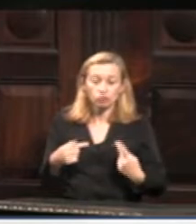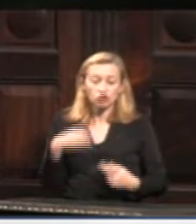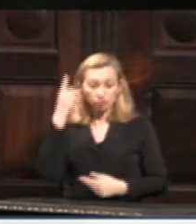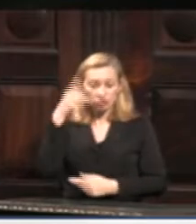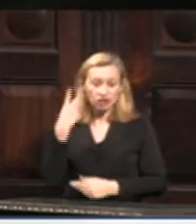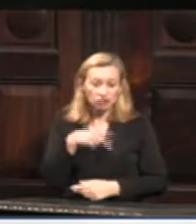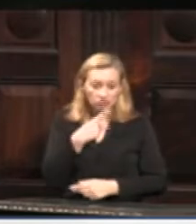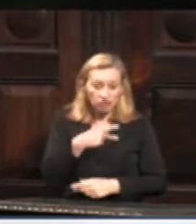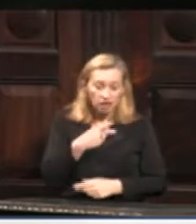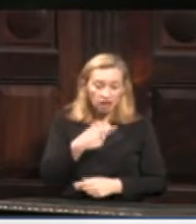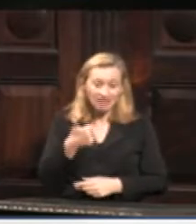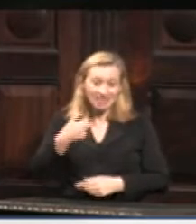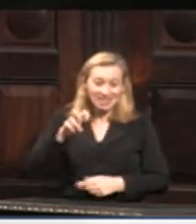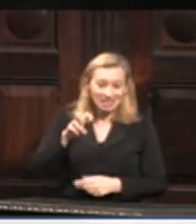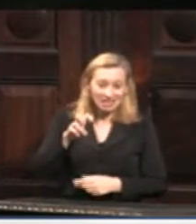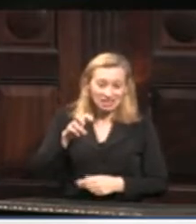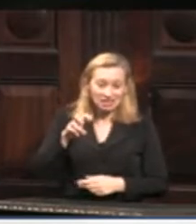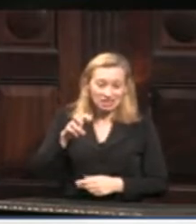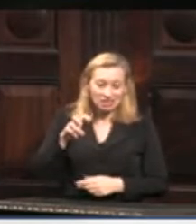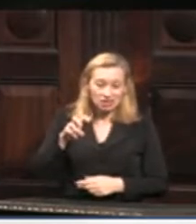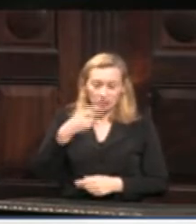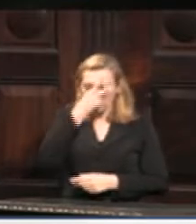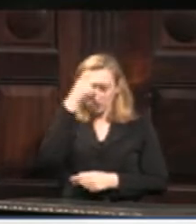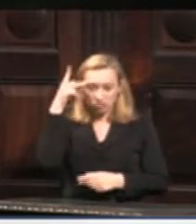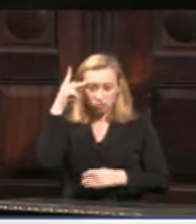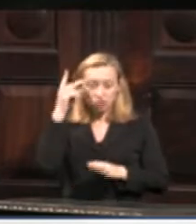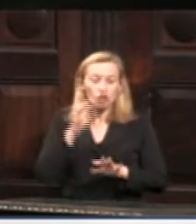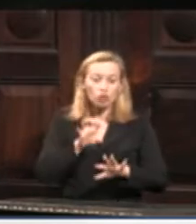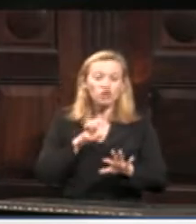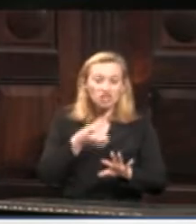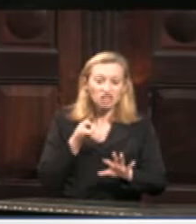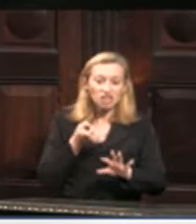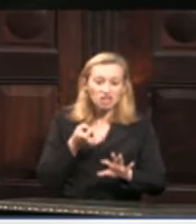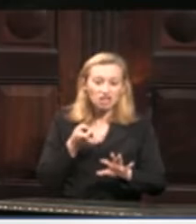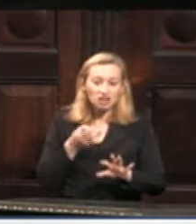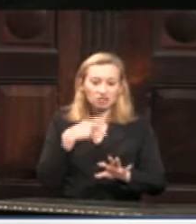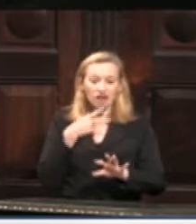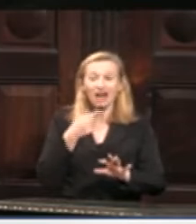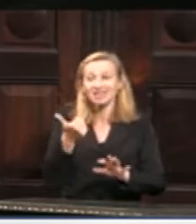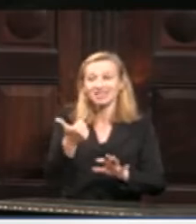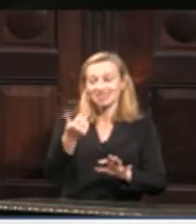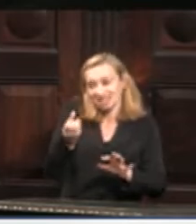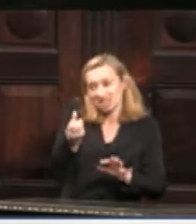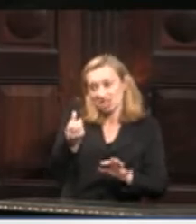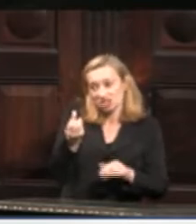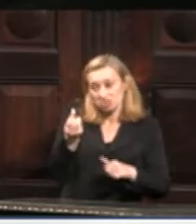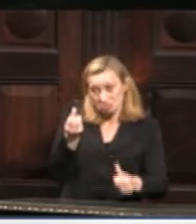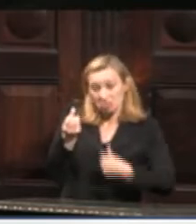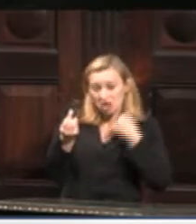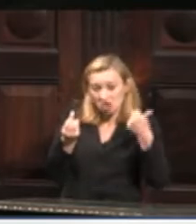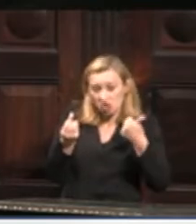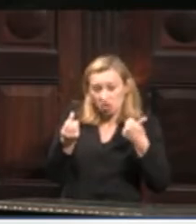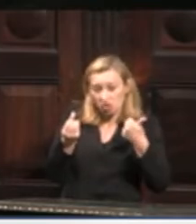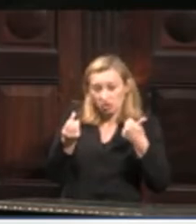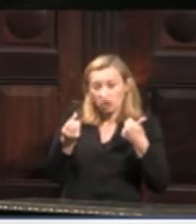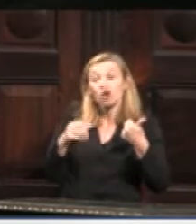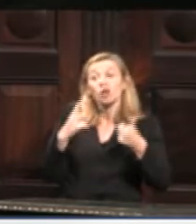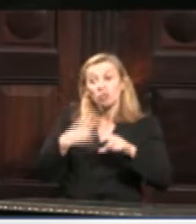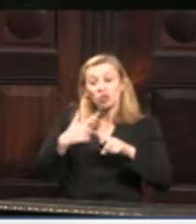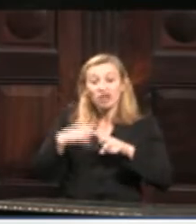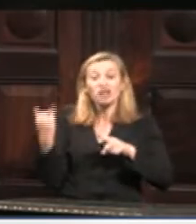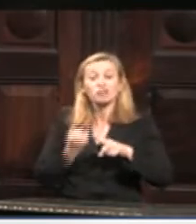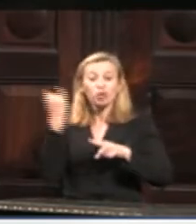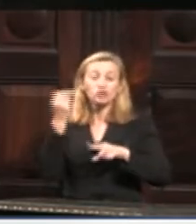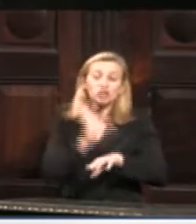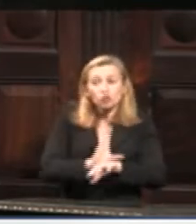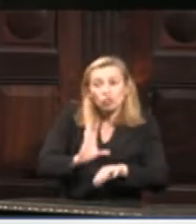membros, eu queria propor, e seus restritivos suplentes, queria propor que houvesse 16 membros para incluir uma entidade importante que é o Conselho